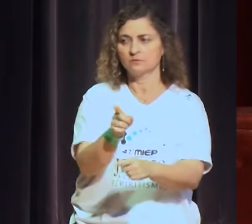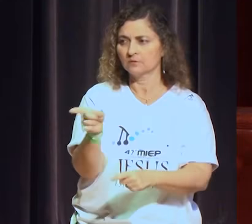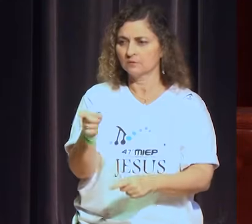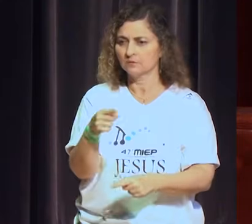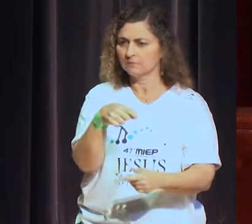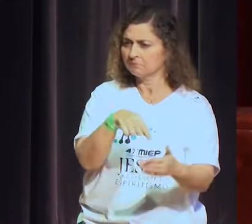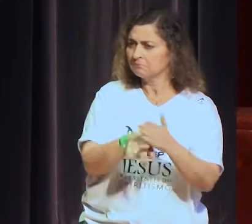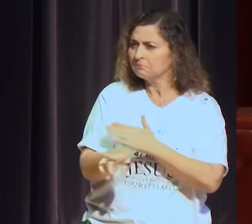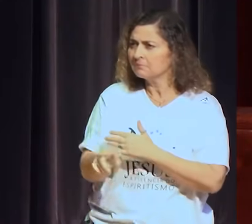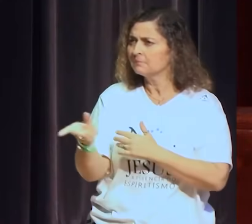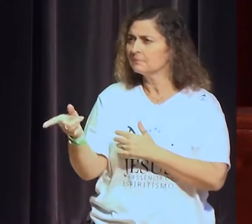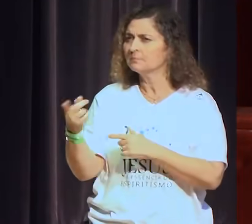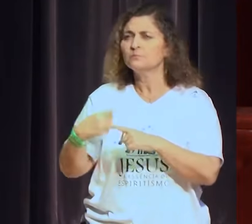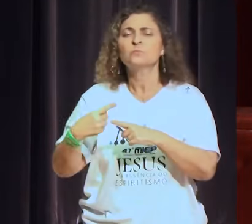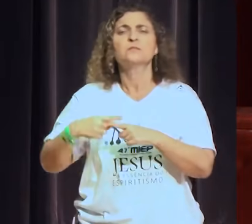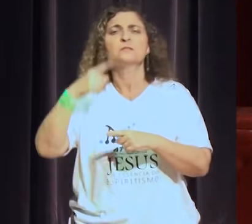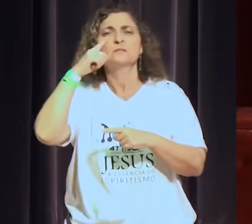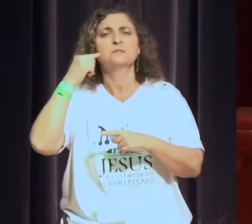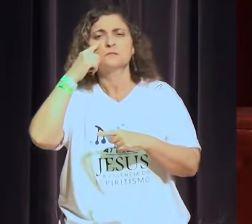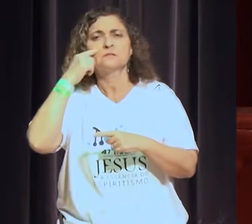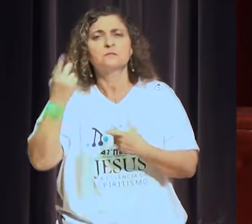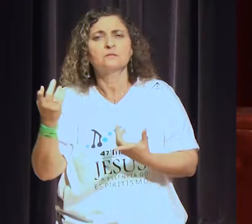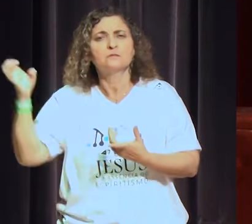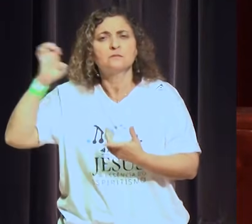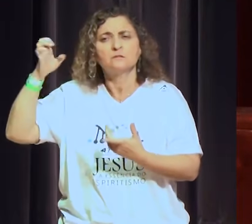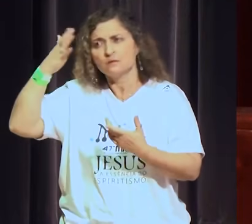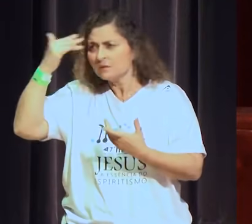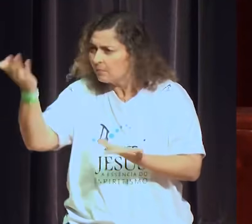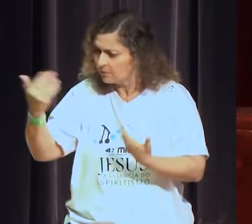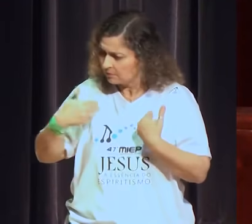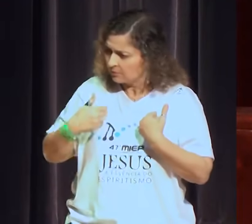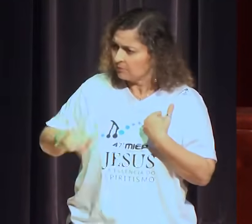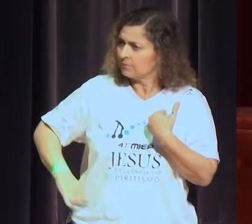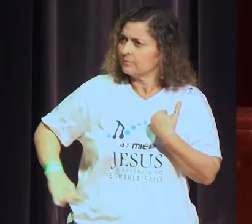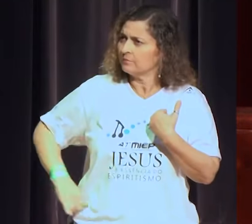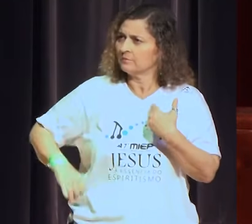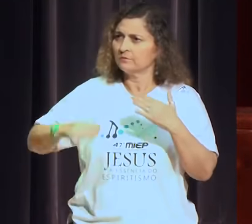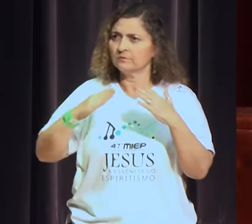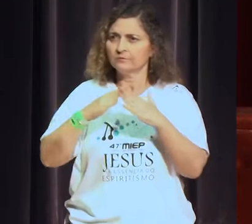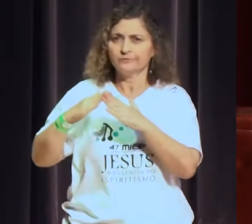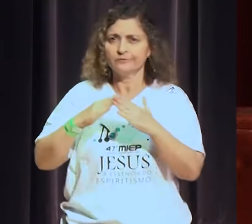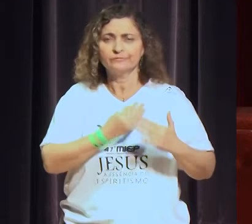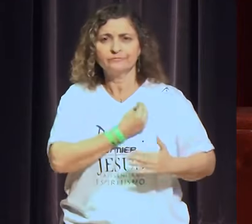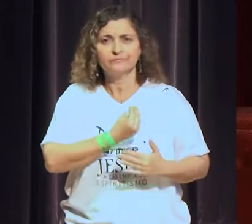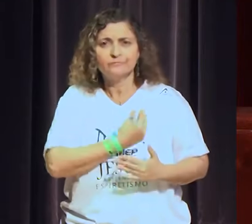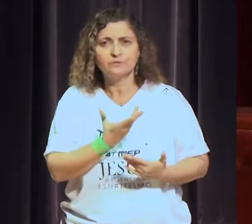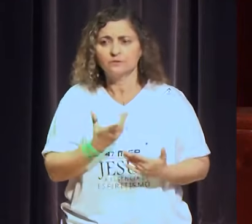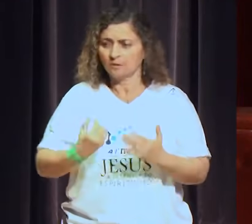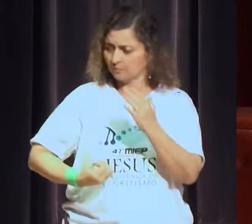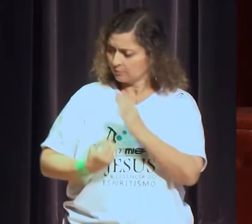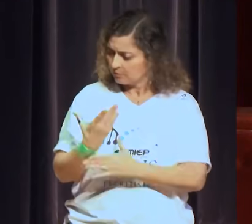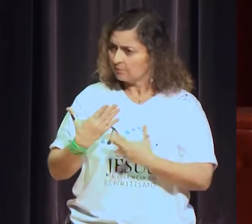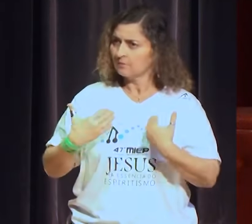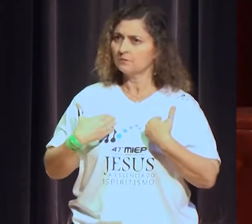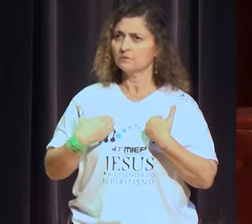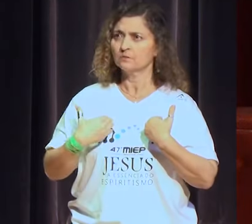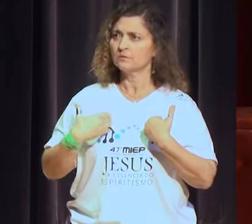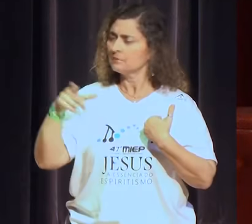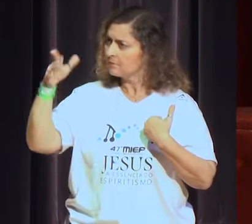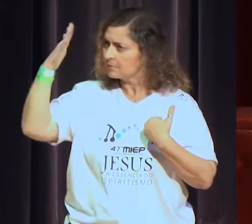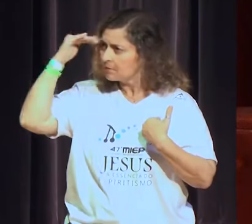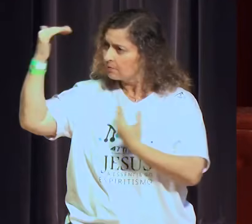Um guia espiritual orienta a vida das pessoas? Não sabe o que está acontecendo com o tutelado?